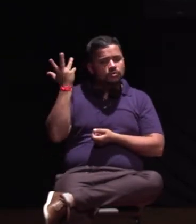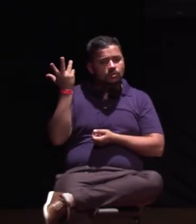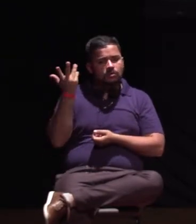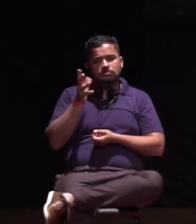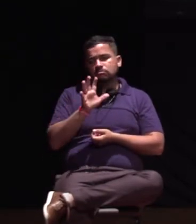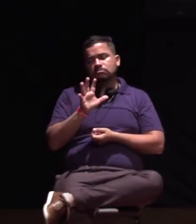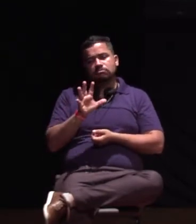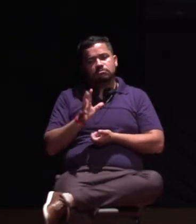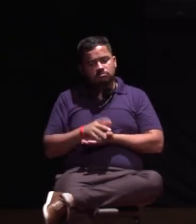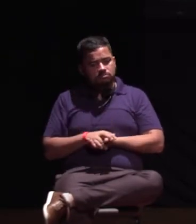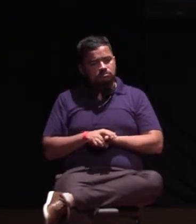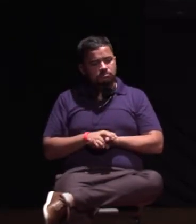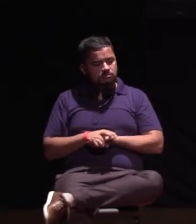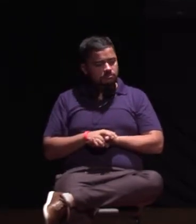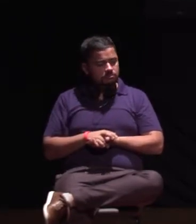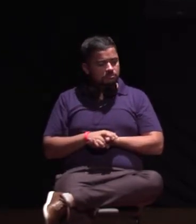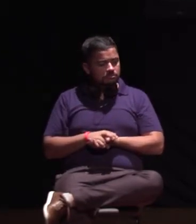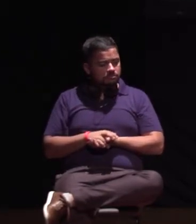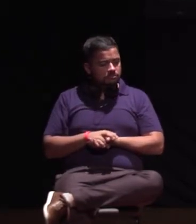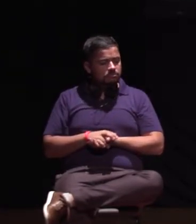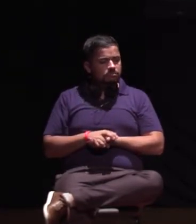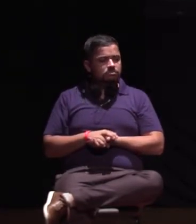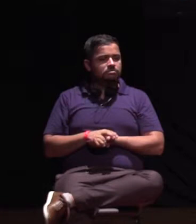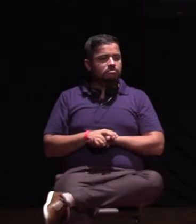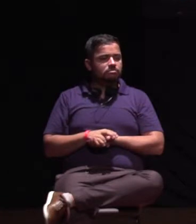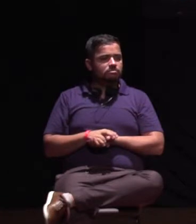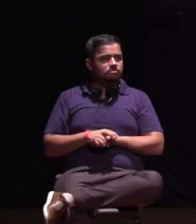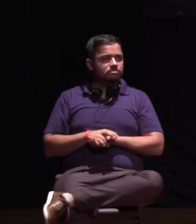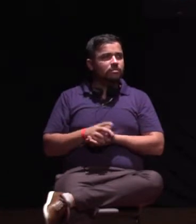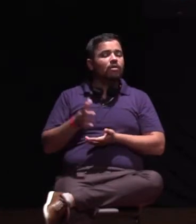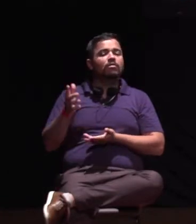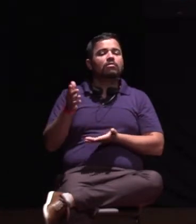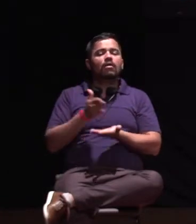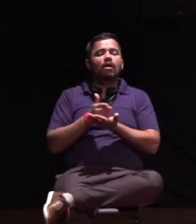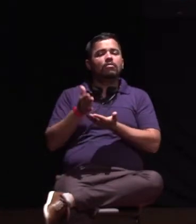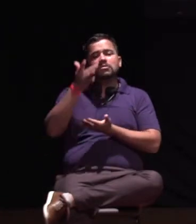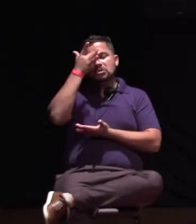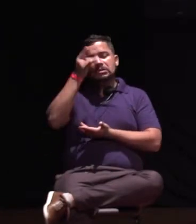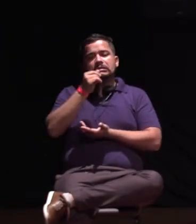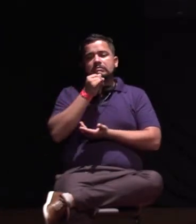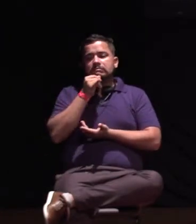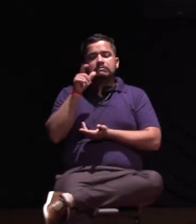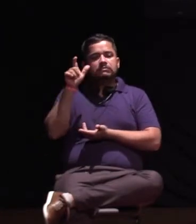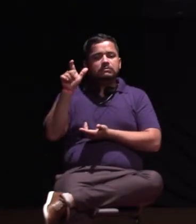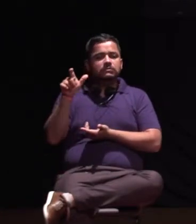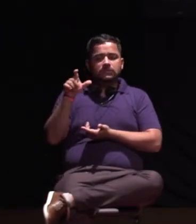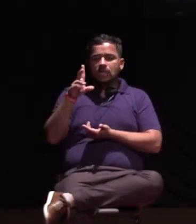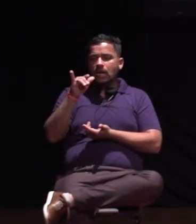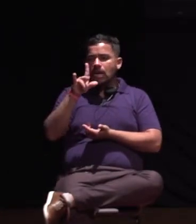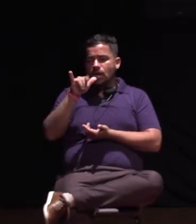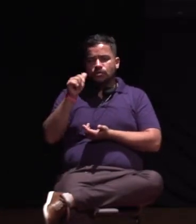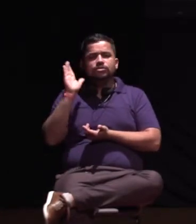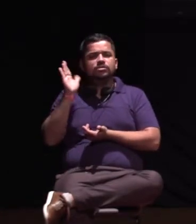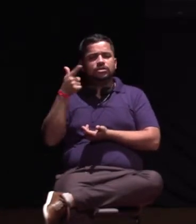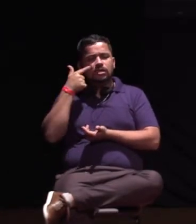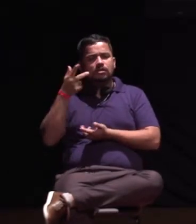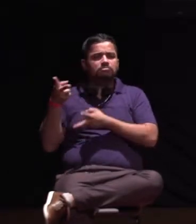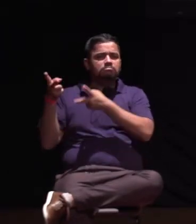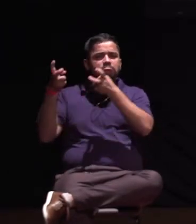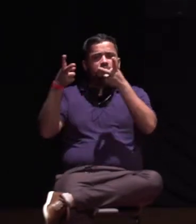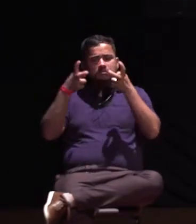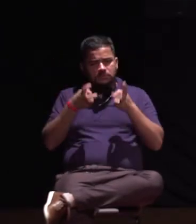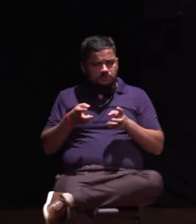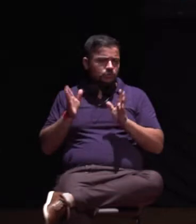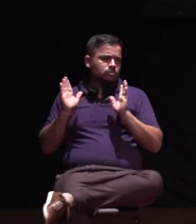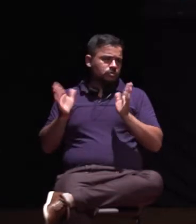isso. Eventuais comentários, como as pessoas... Eu acho que no caso da Cláudia a gente já viu um pouco no vídeo,